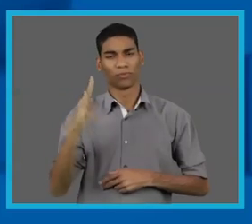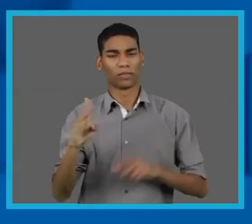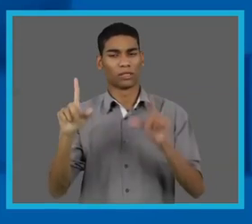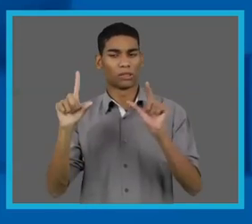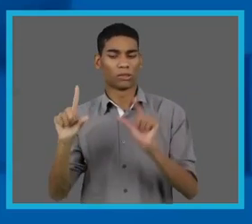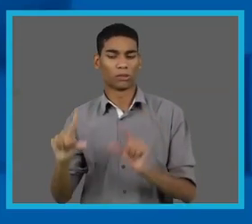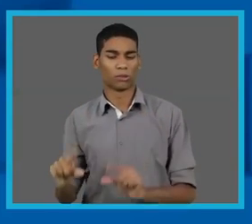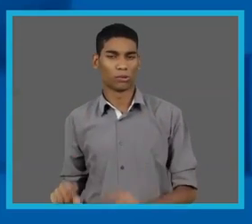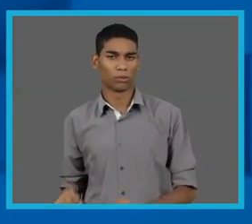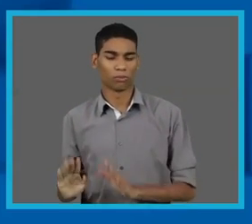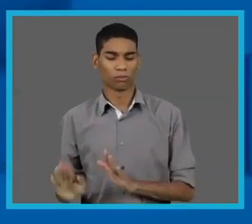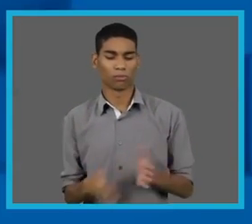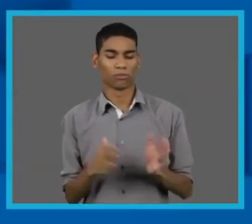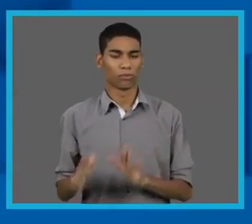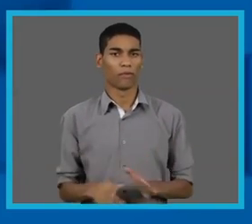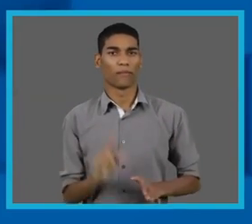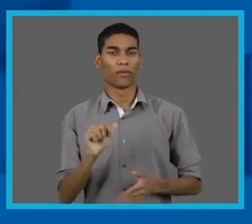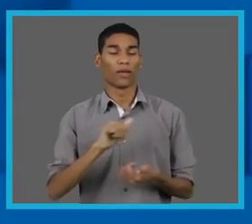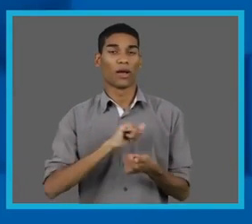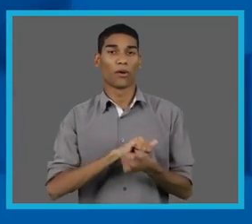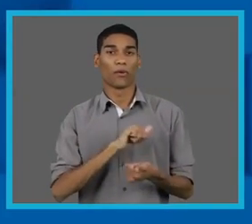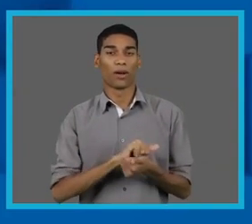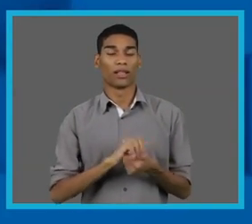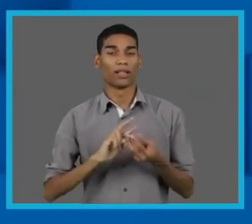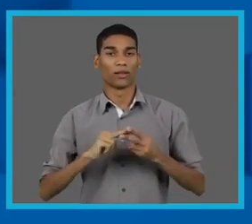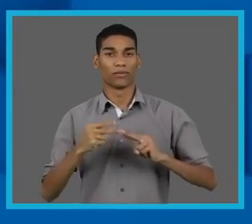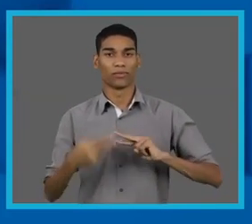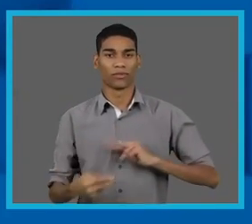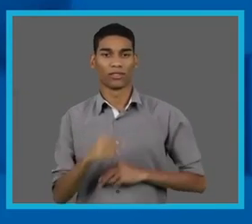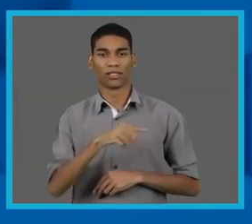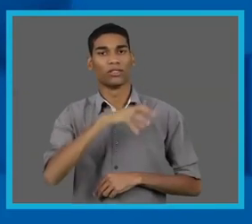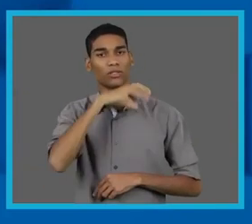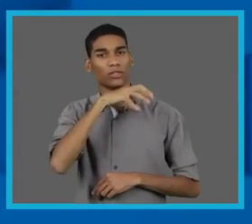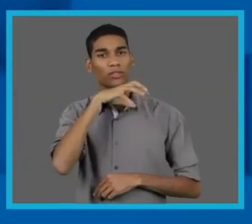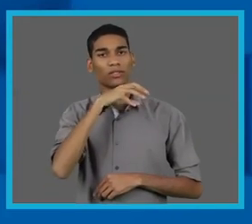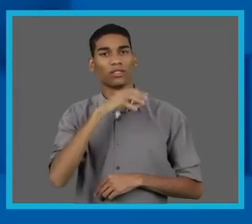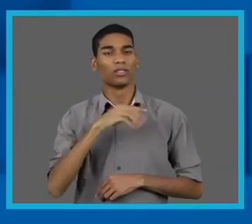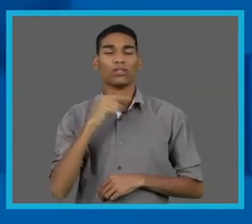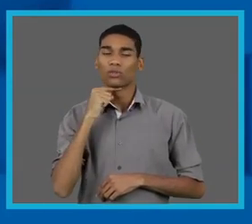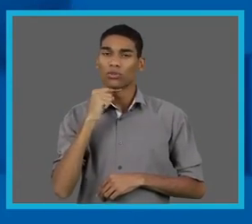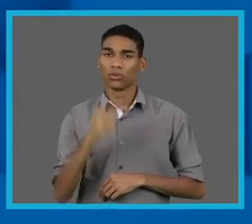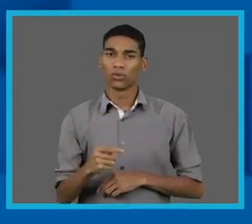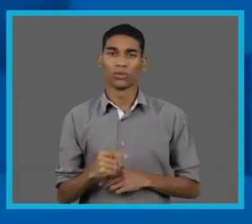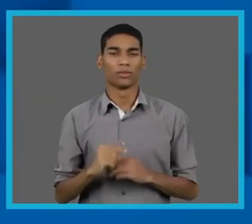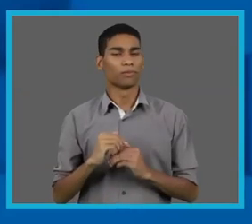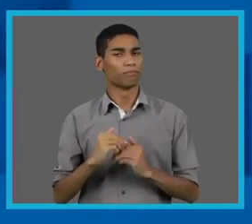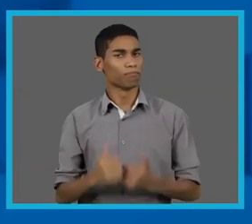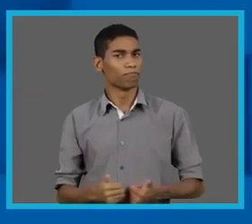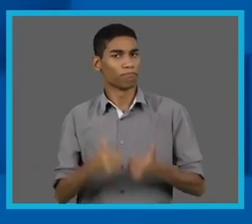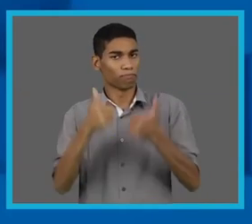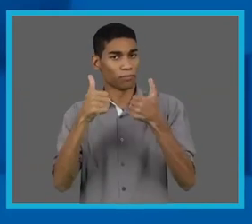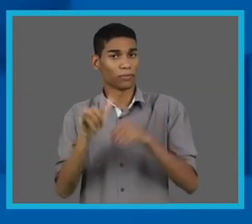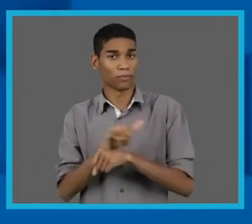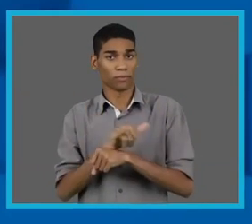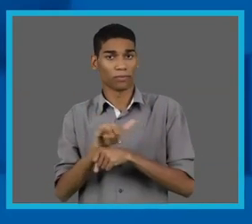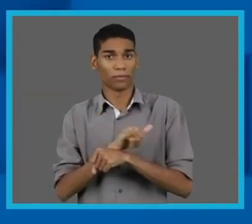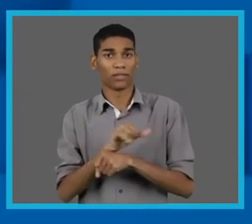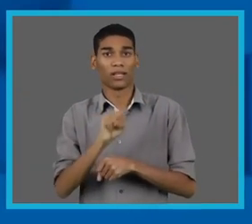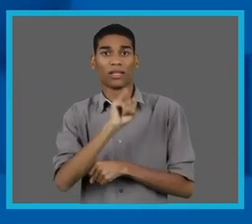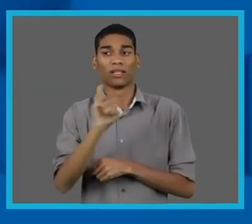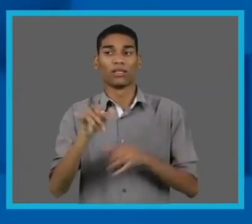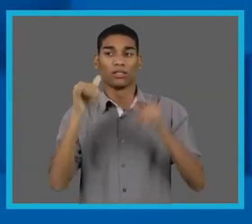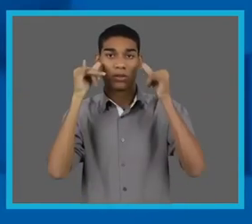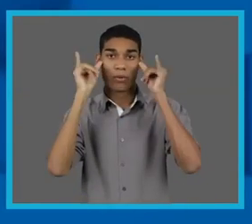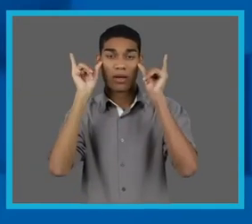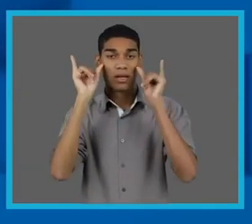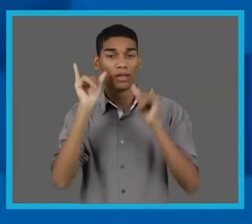causas da baixa produtividade é a pouca qualidade genética dos animais. Não adianta aprimorar as técnicas de manejo